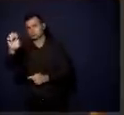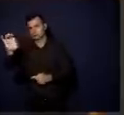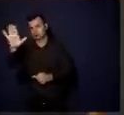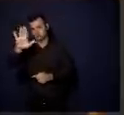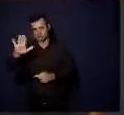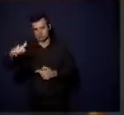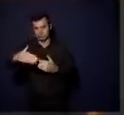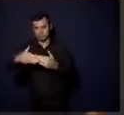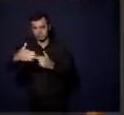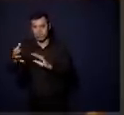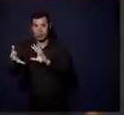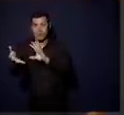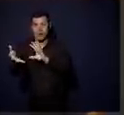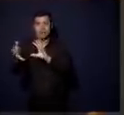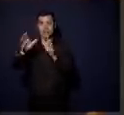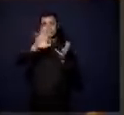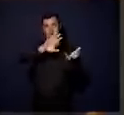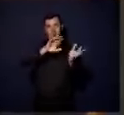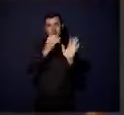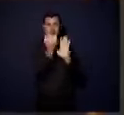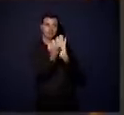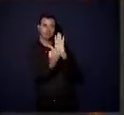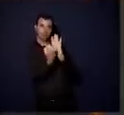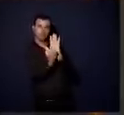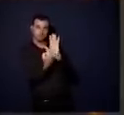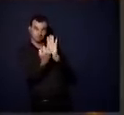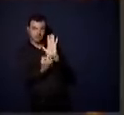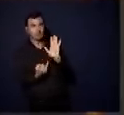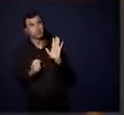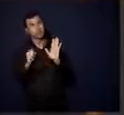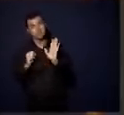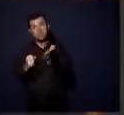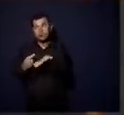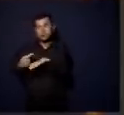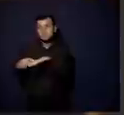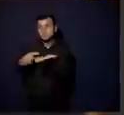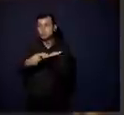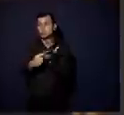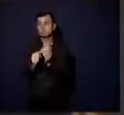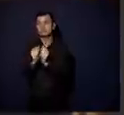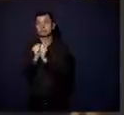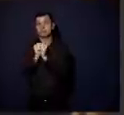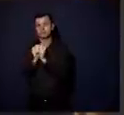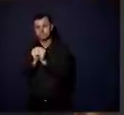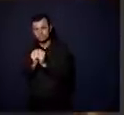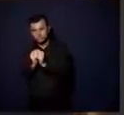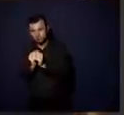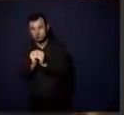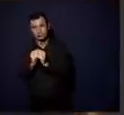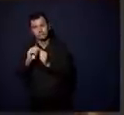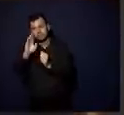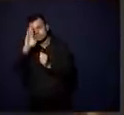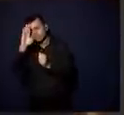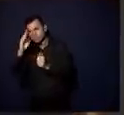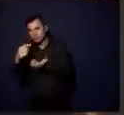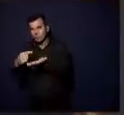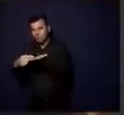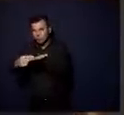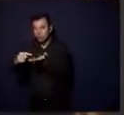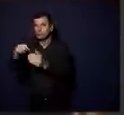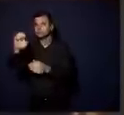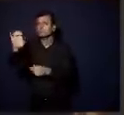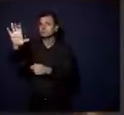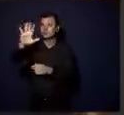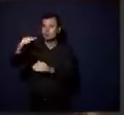e na medida do possível a construção de uma posição conjunto máximo que tem o máximo de convergência entre a posição dos estados